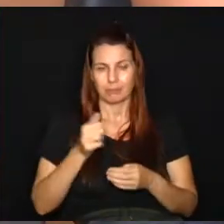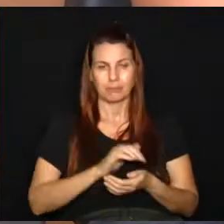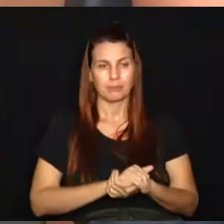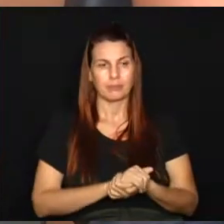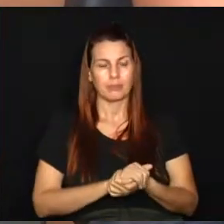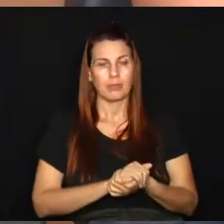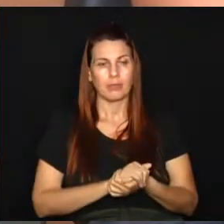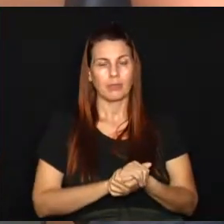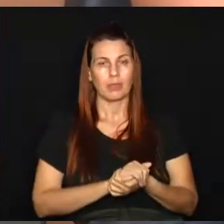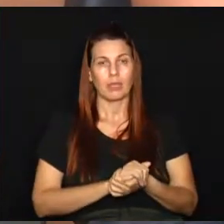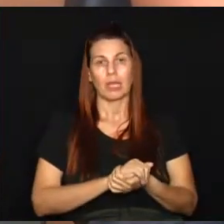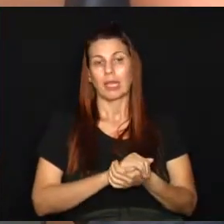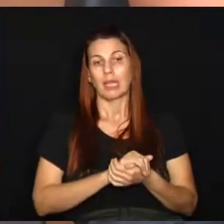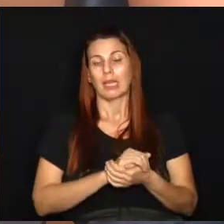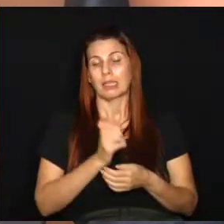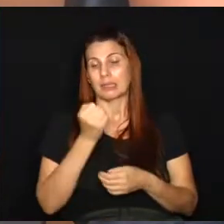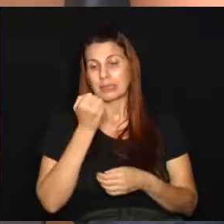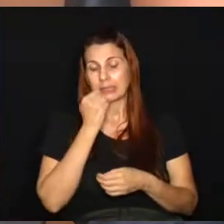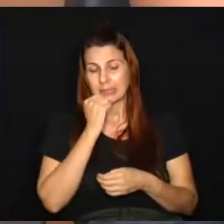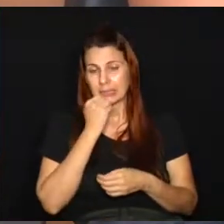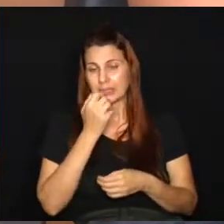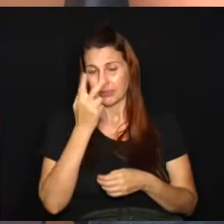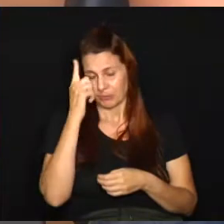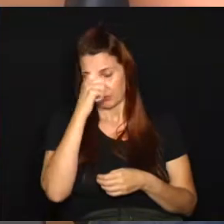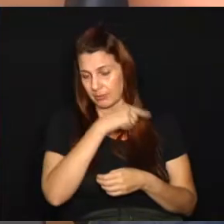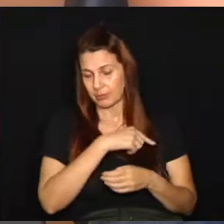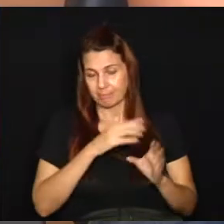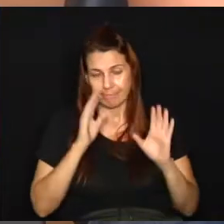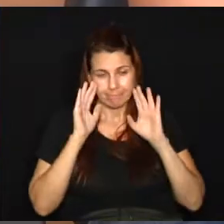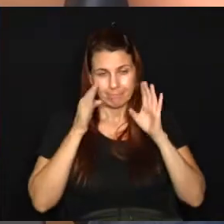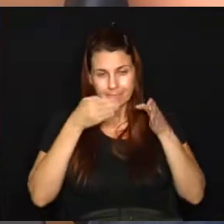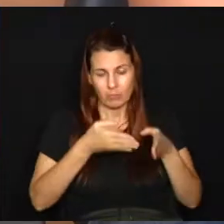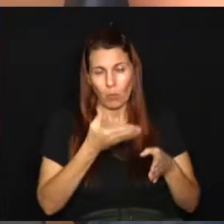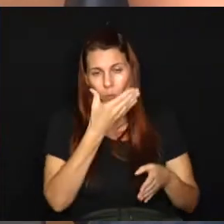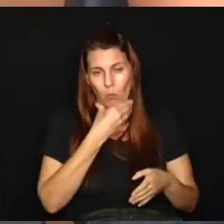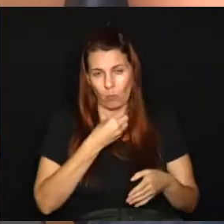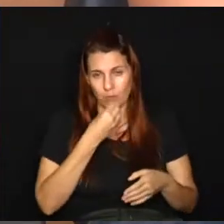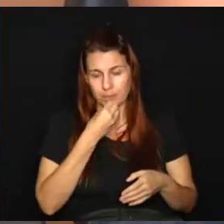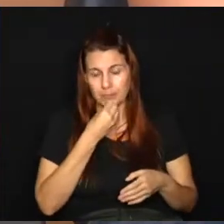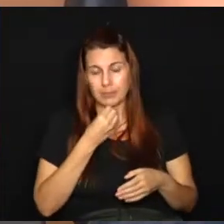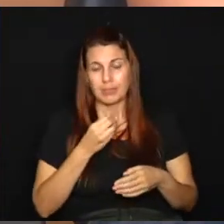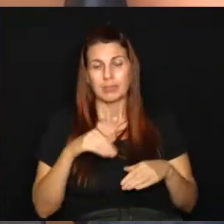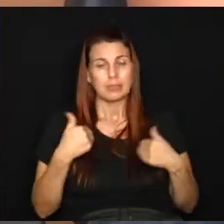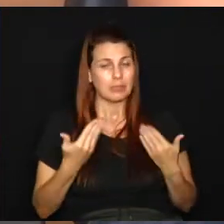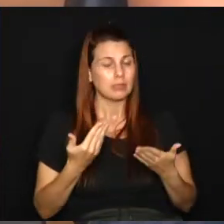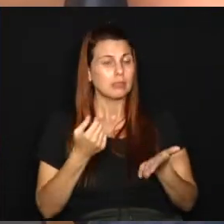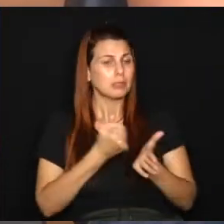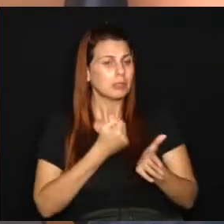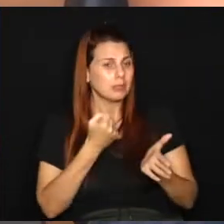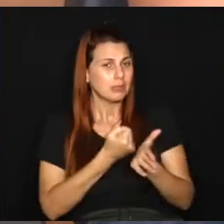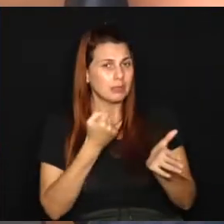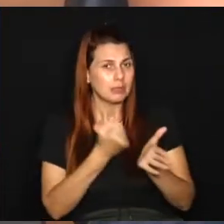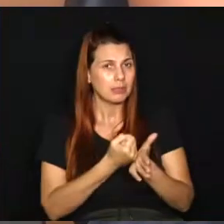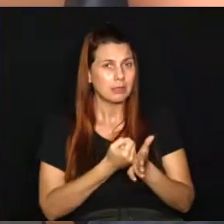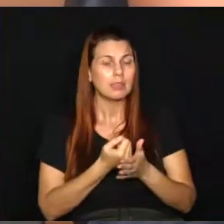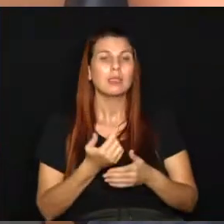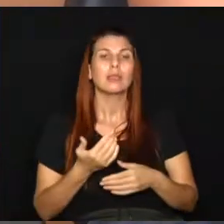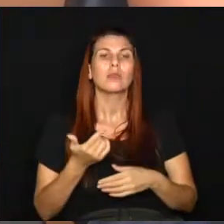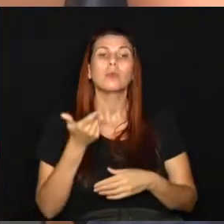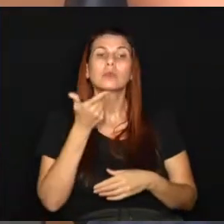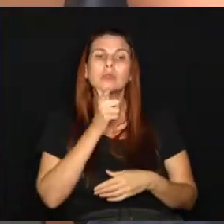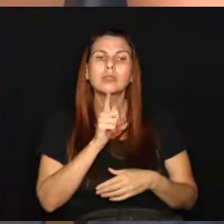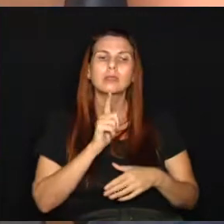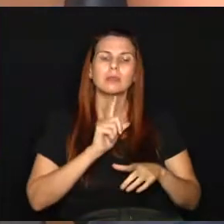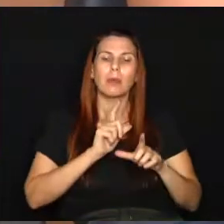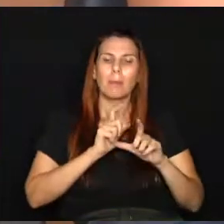nossa ciência ela ainda é eurocentrada. Então, a gente briga para a gente dar para a gente construir um